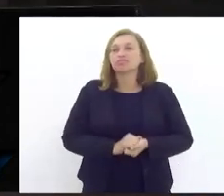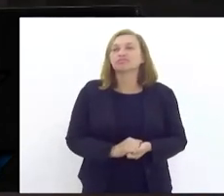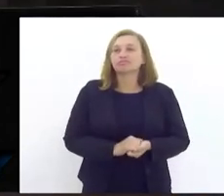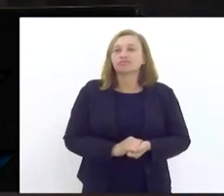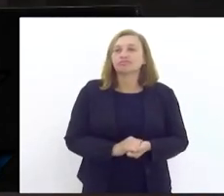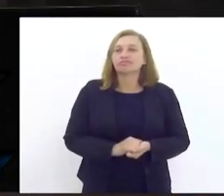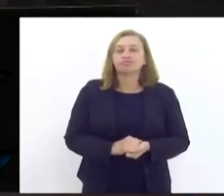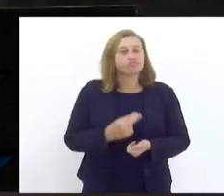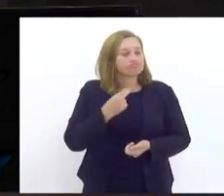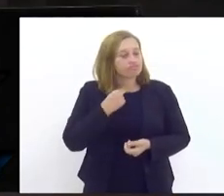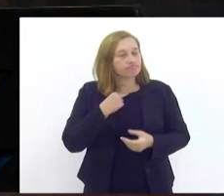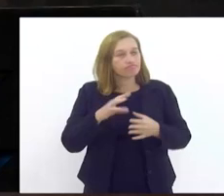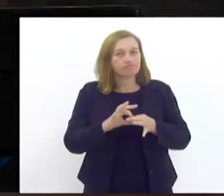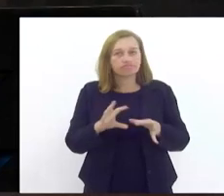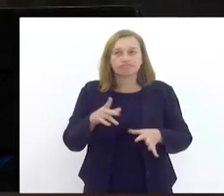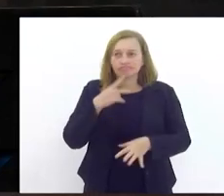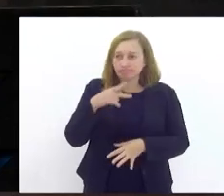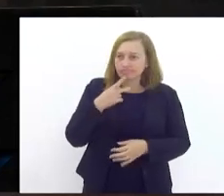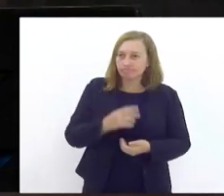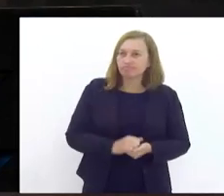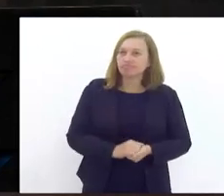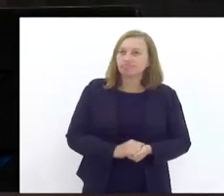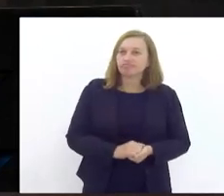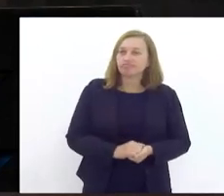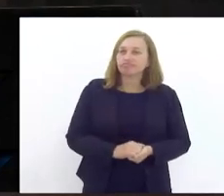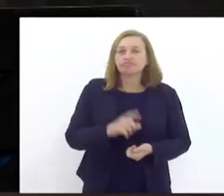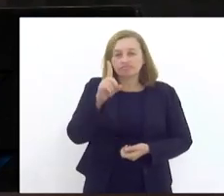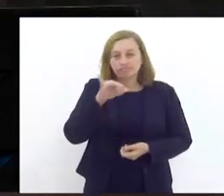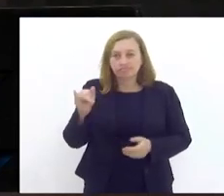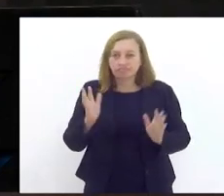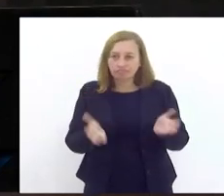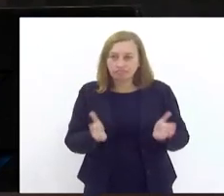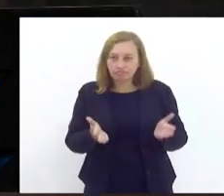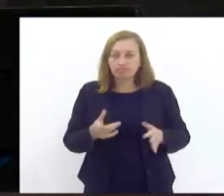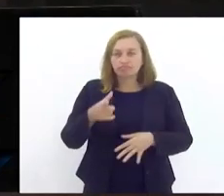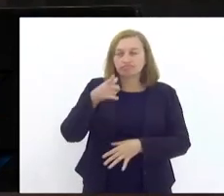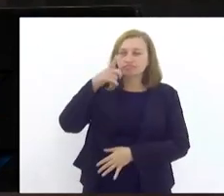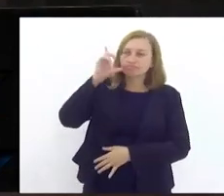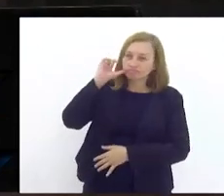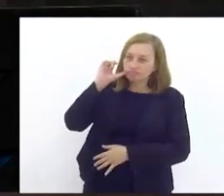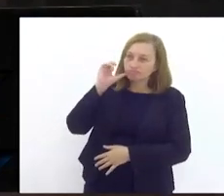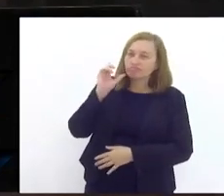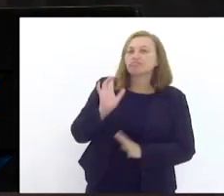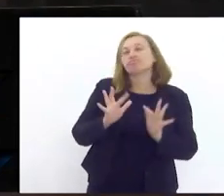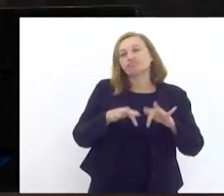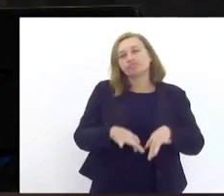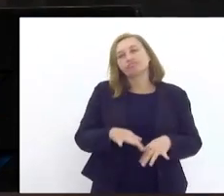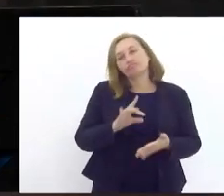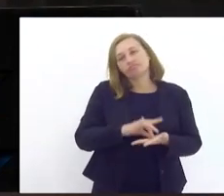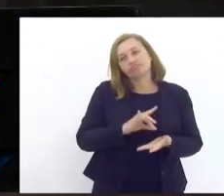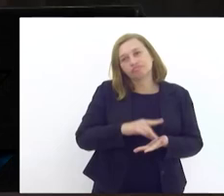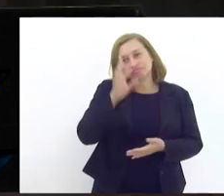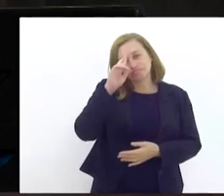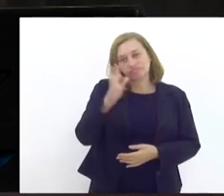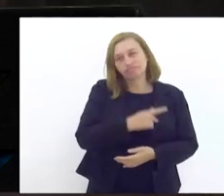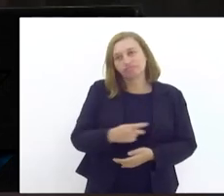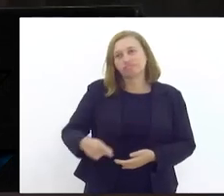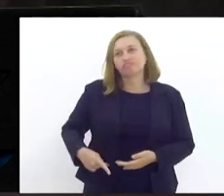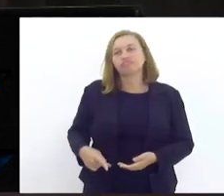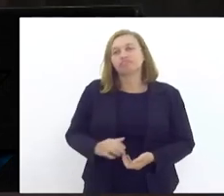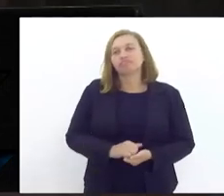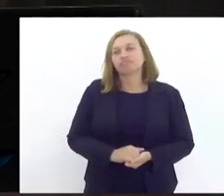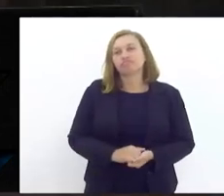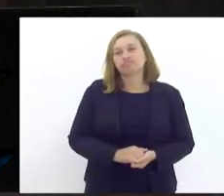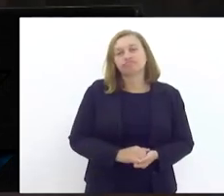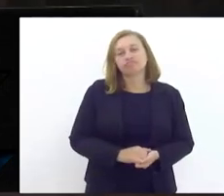que eu não poderia deixar de manifestar sobre o dia de hoje sobre o dia de ontem e aí para concluir de verdade senhor presidente me